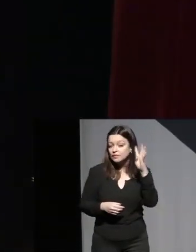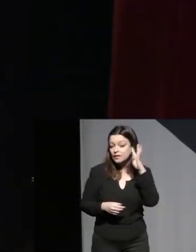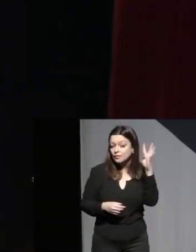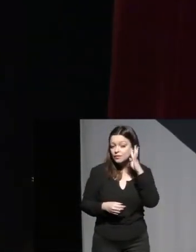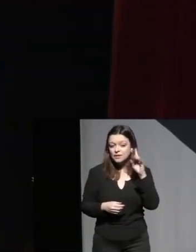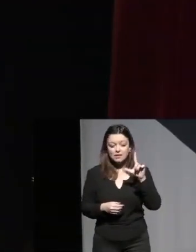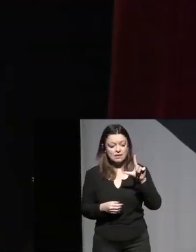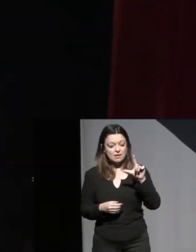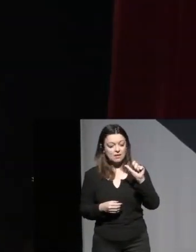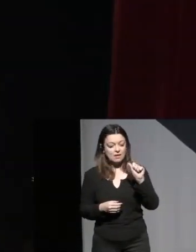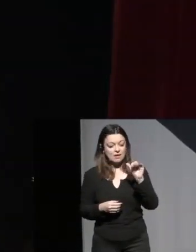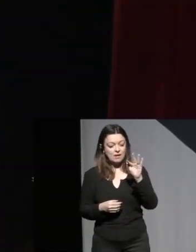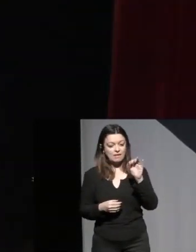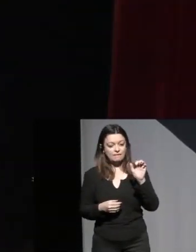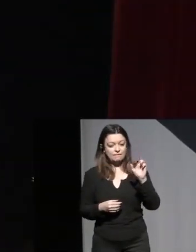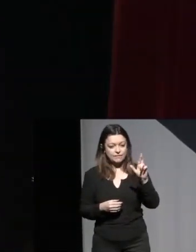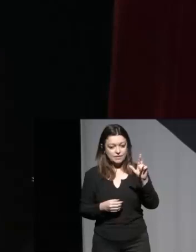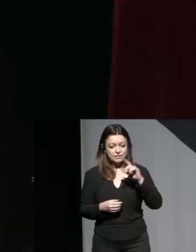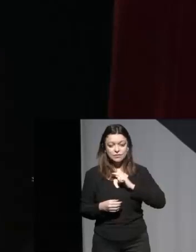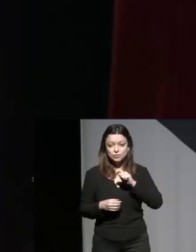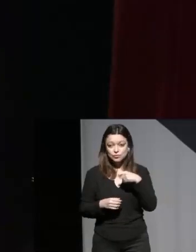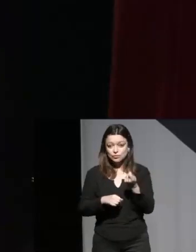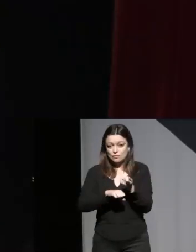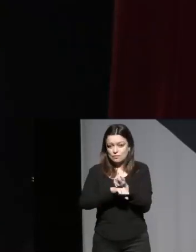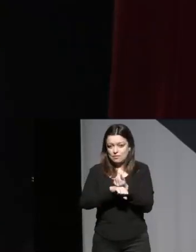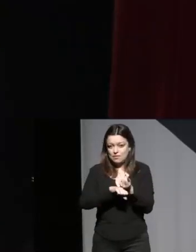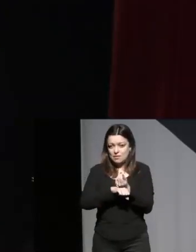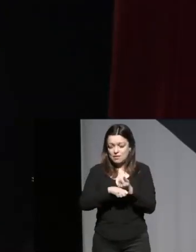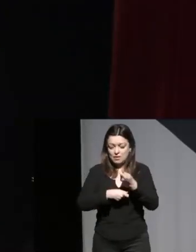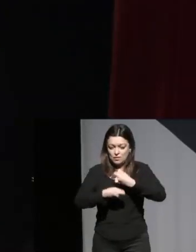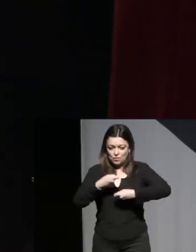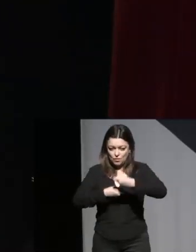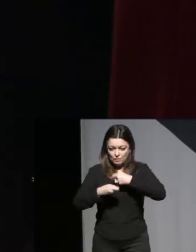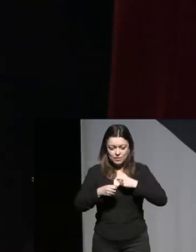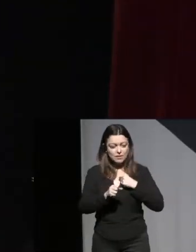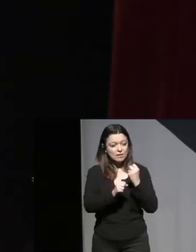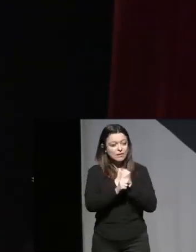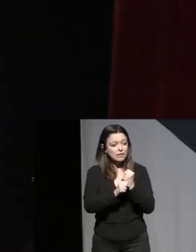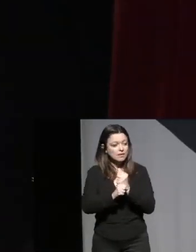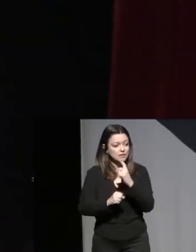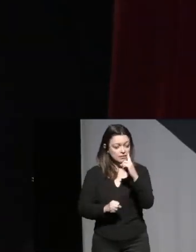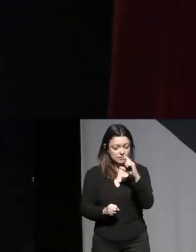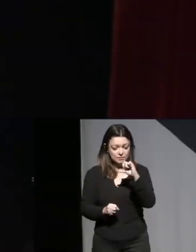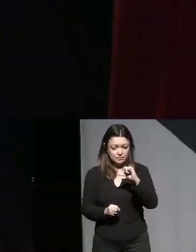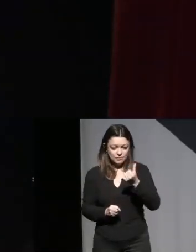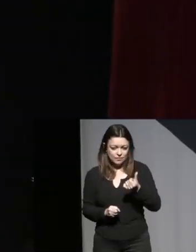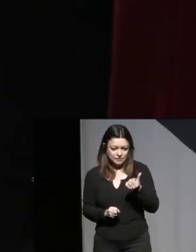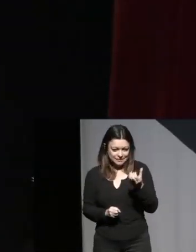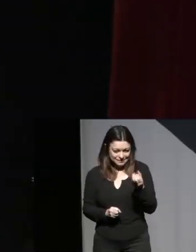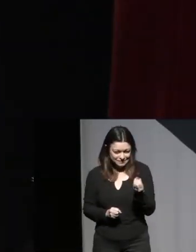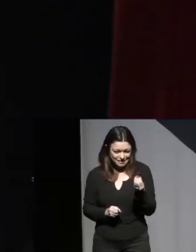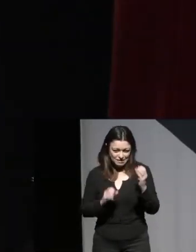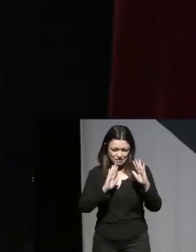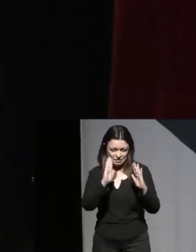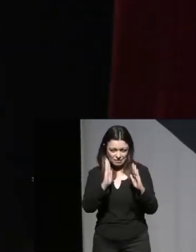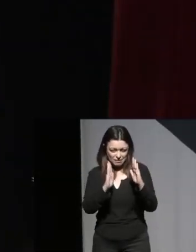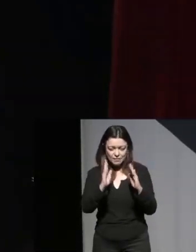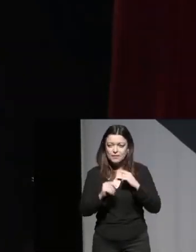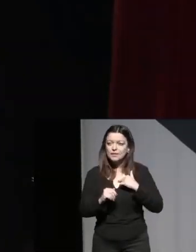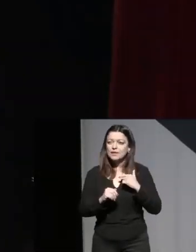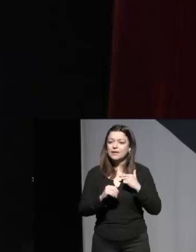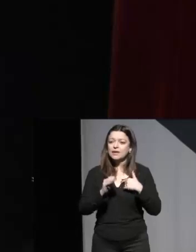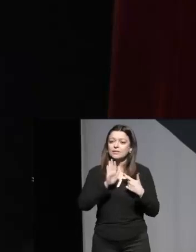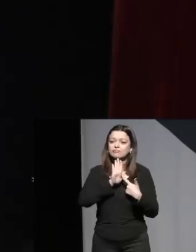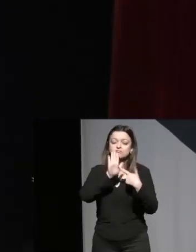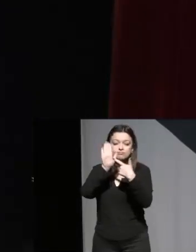um economista que na década de 70 ele apresentou para o governo americano uma teoria de